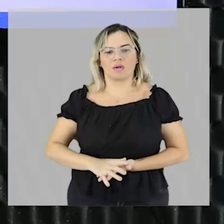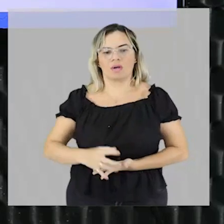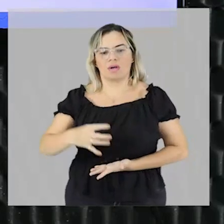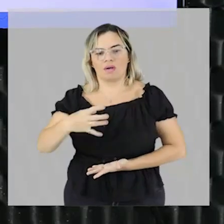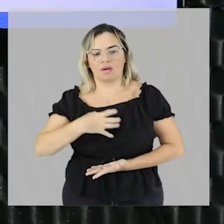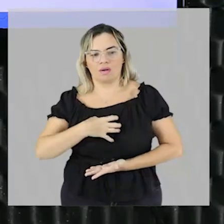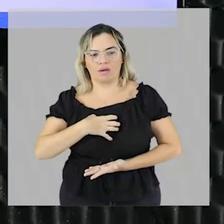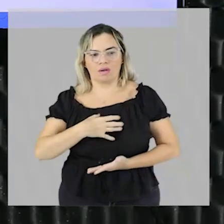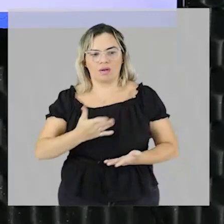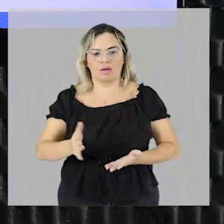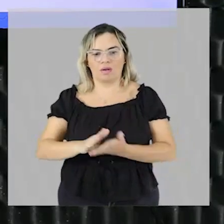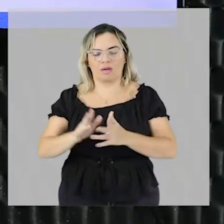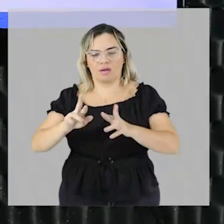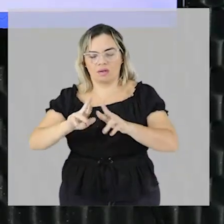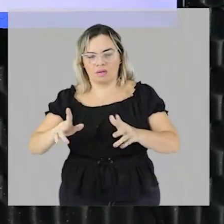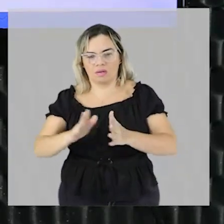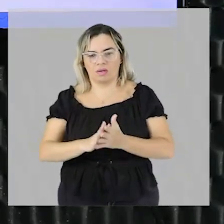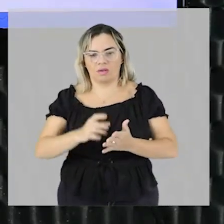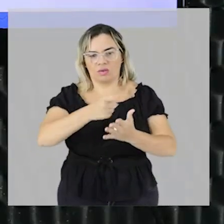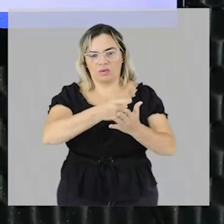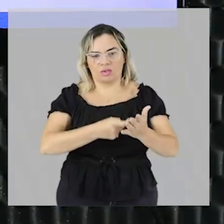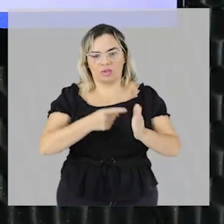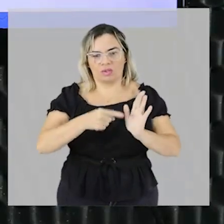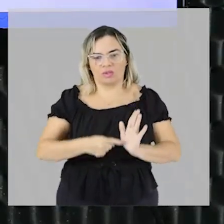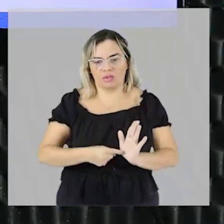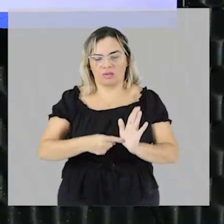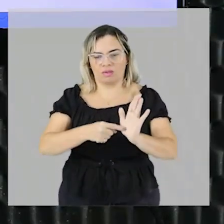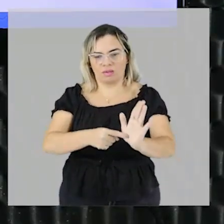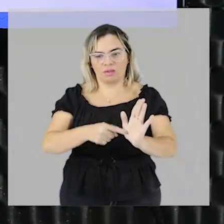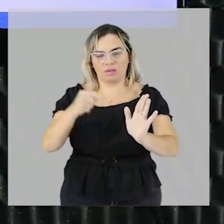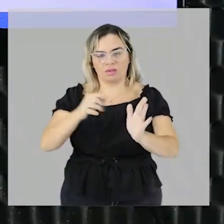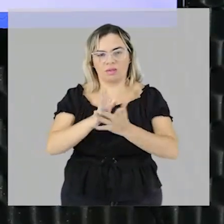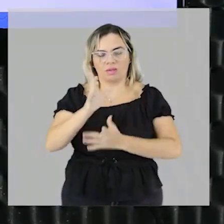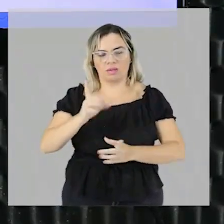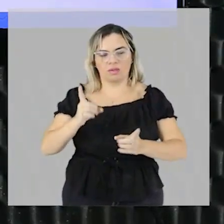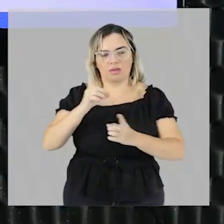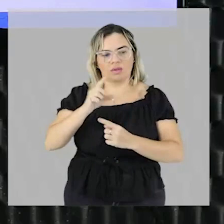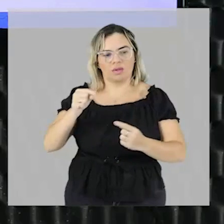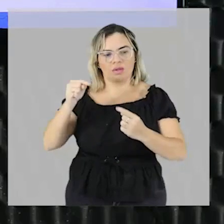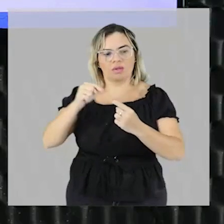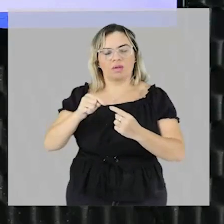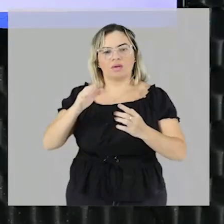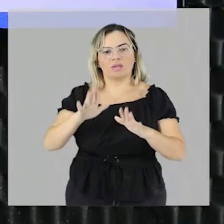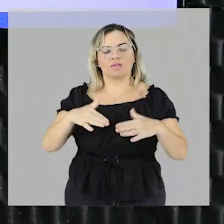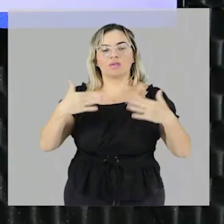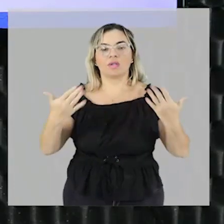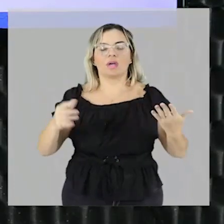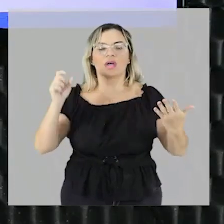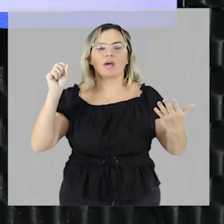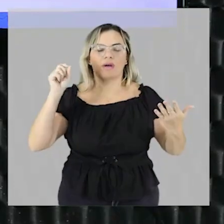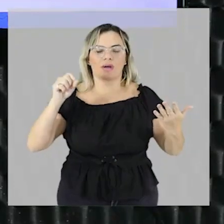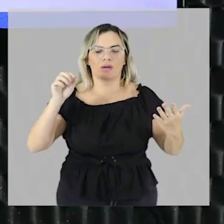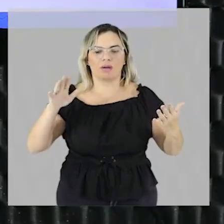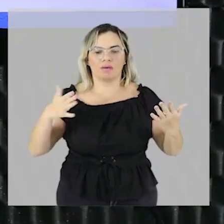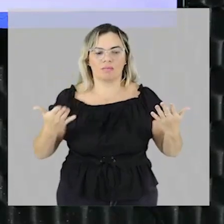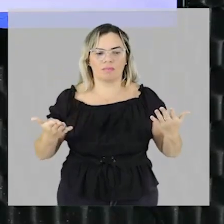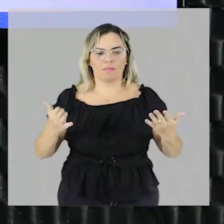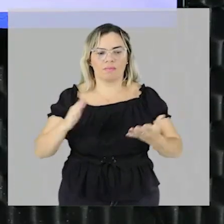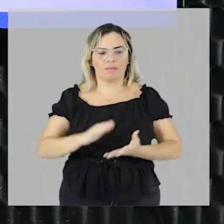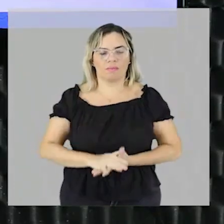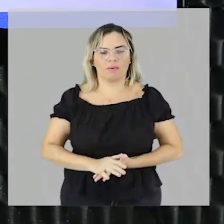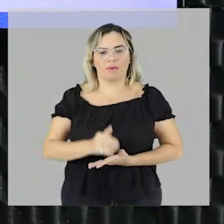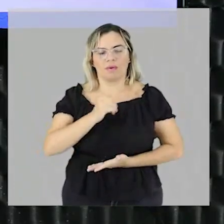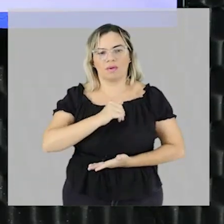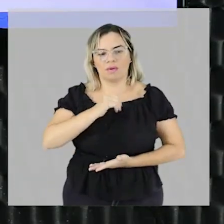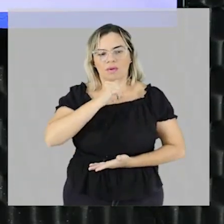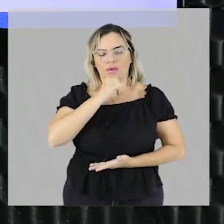alfaiates, abordadas no texto, encontrava-se na pretensão de quê? Na pretensão, por